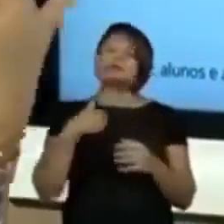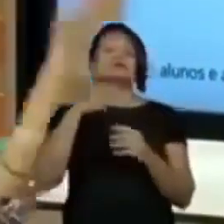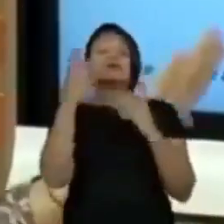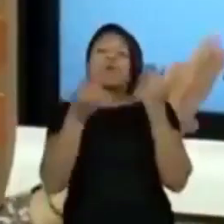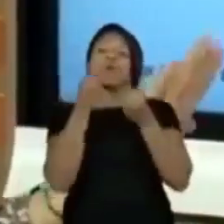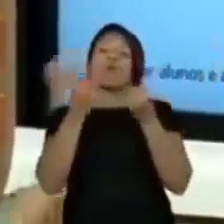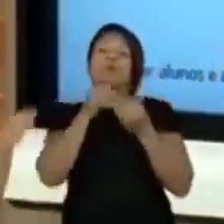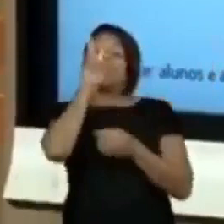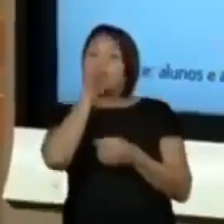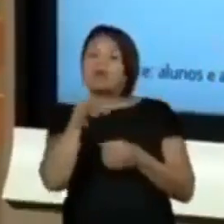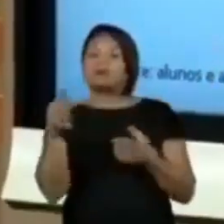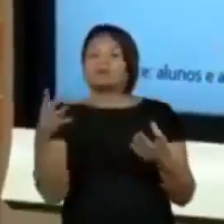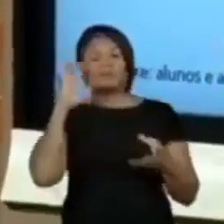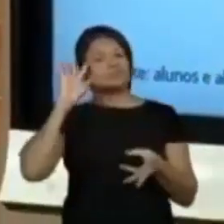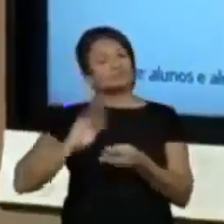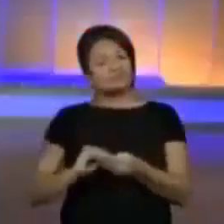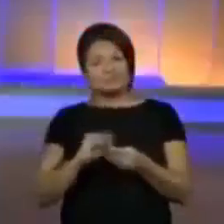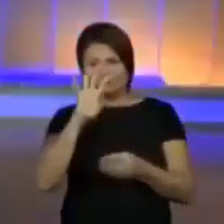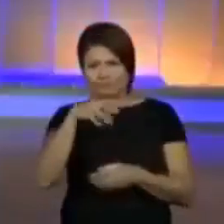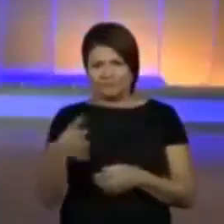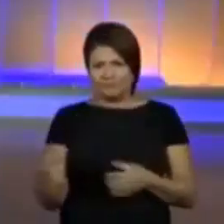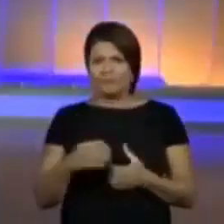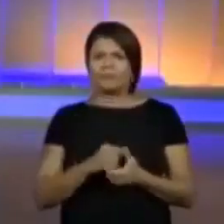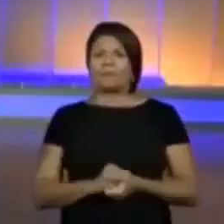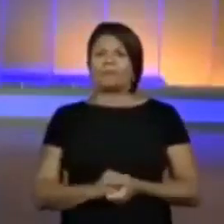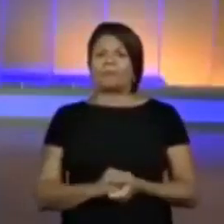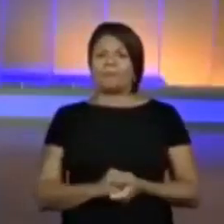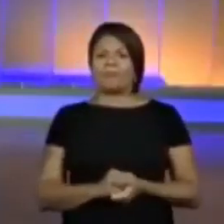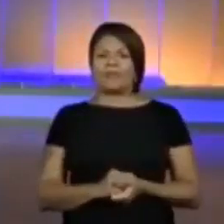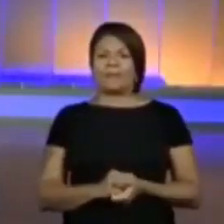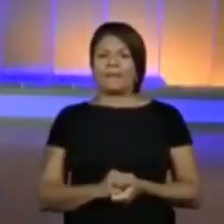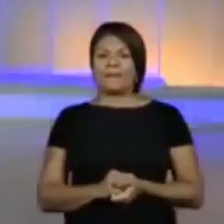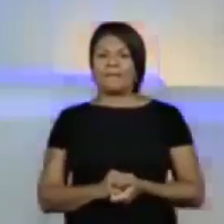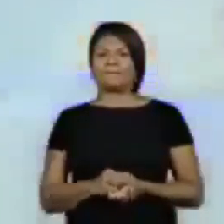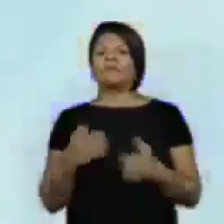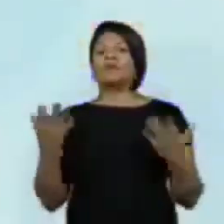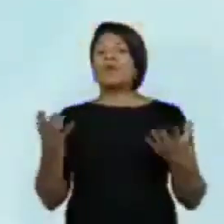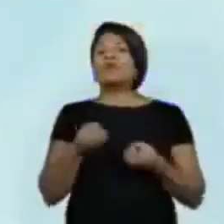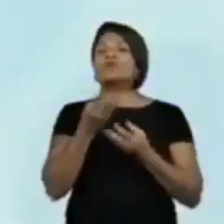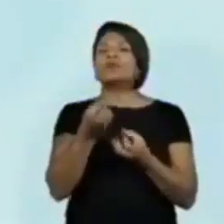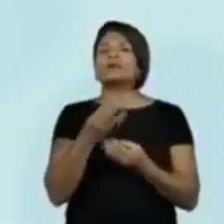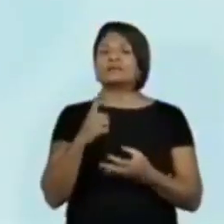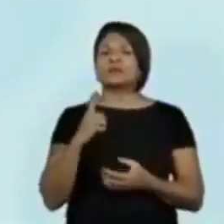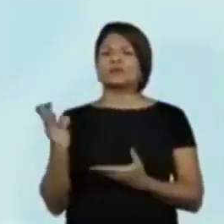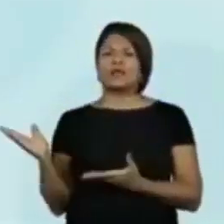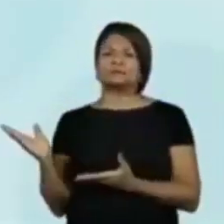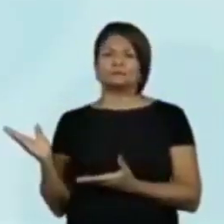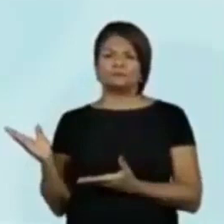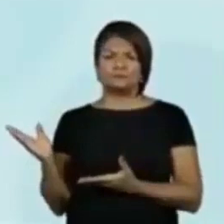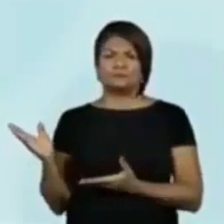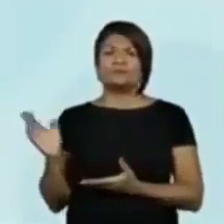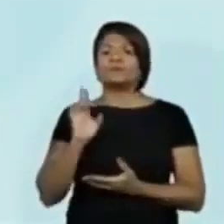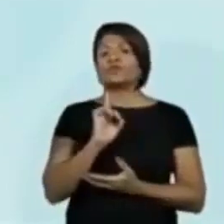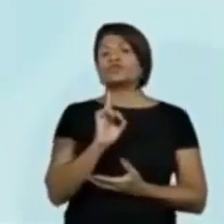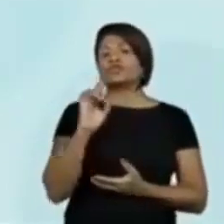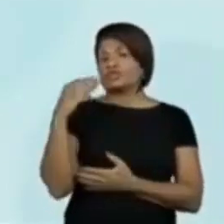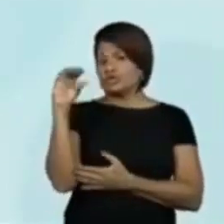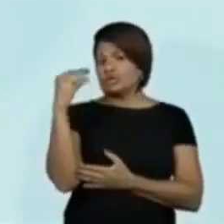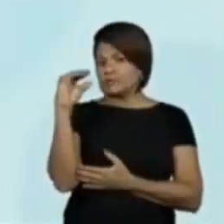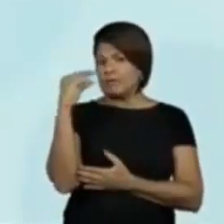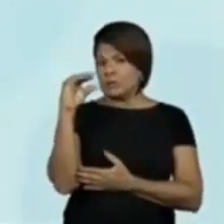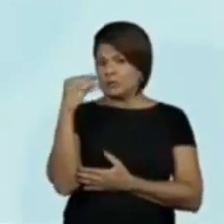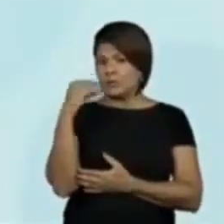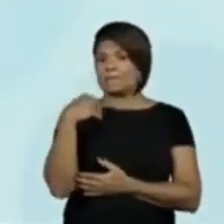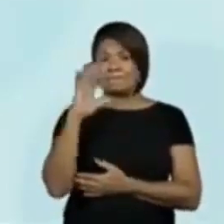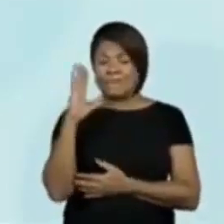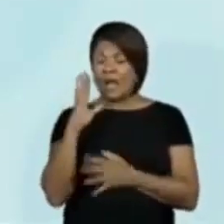sobre uma conclusão da tabela. Então, olha só, qual informação eu tenho? O dinossauro